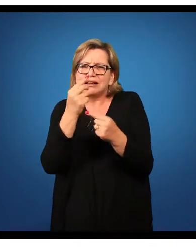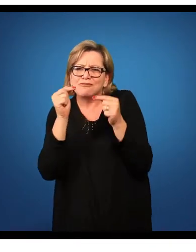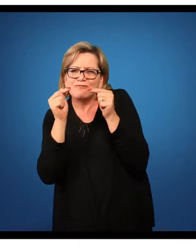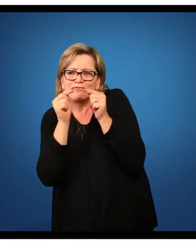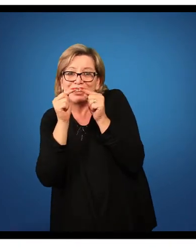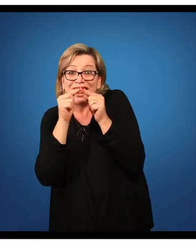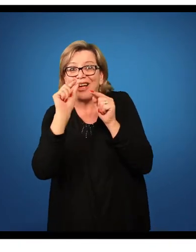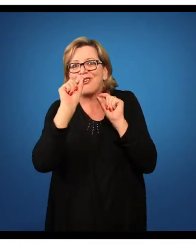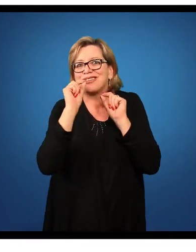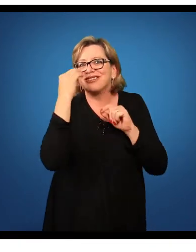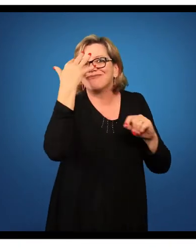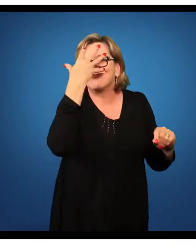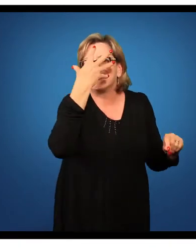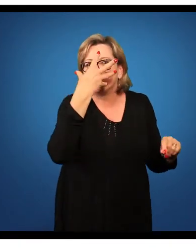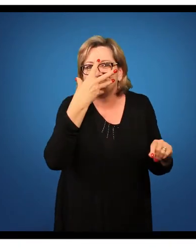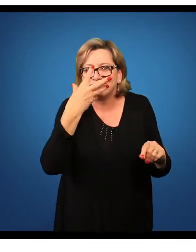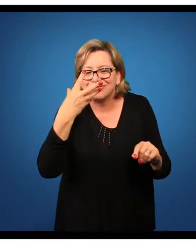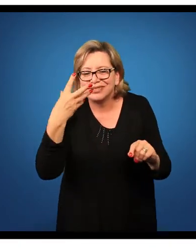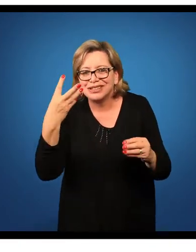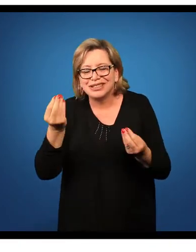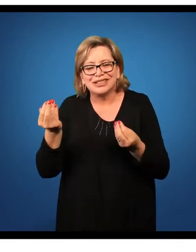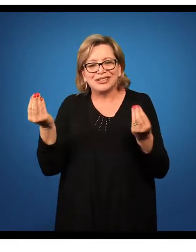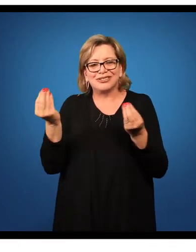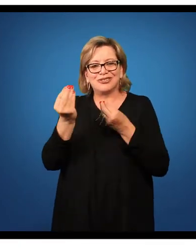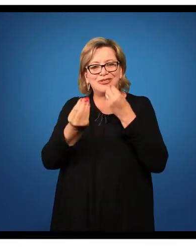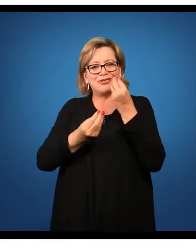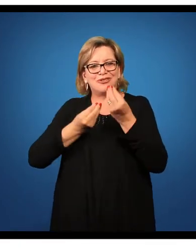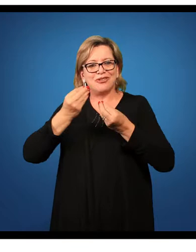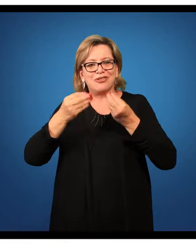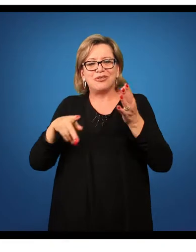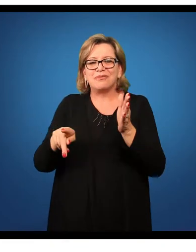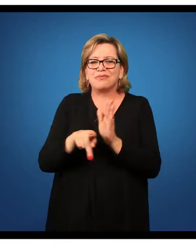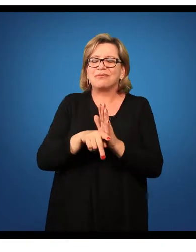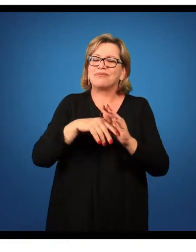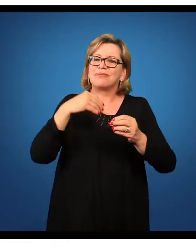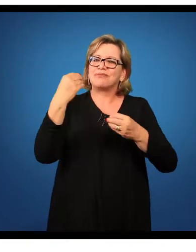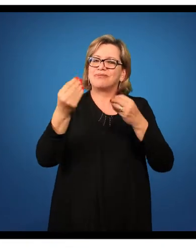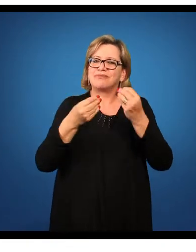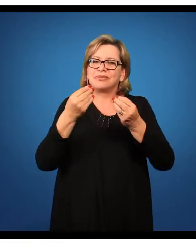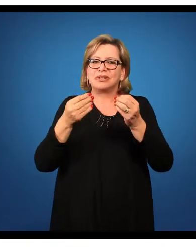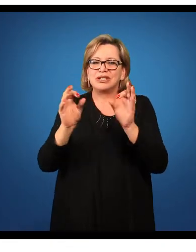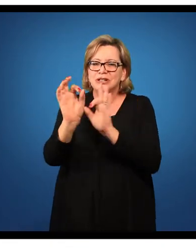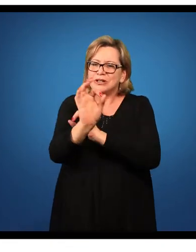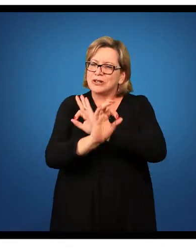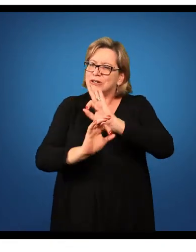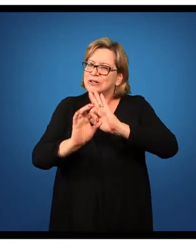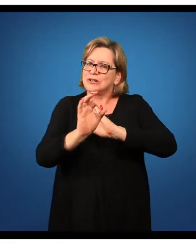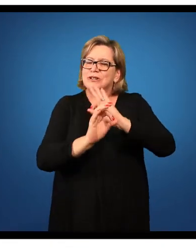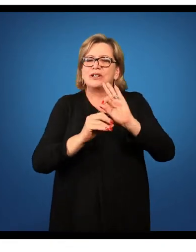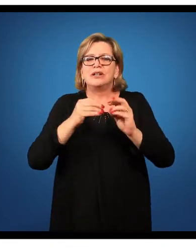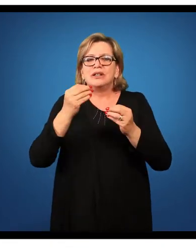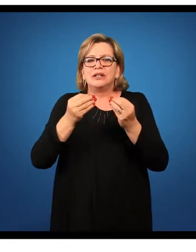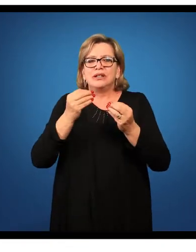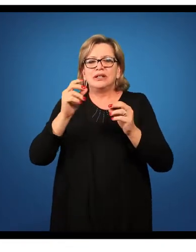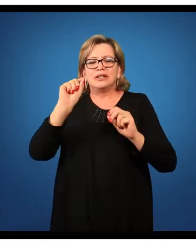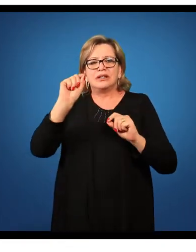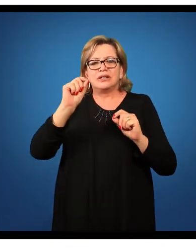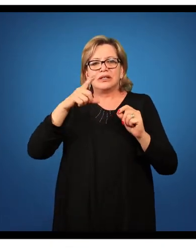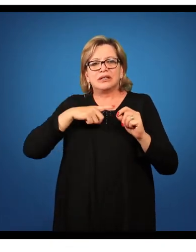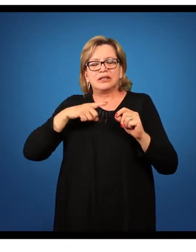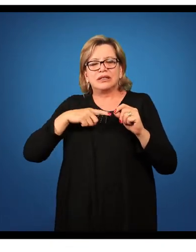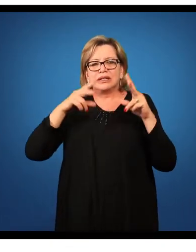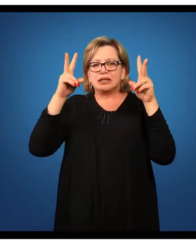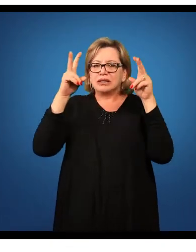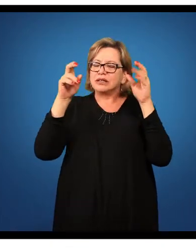é reconhecendo no presente momento como área de conhecimento já estruturada né que têm seus